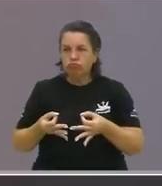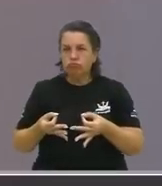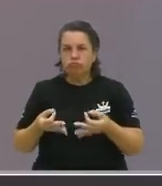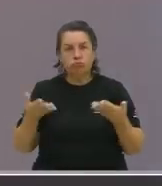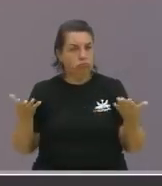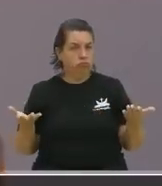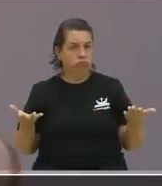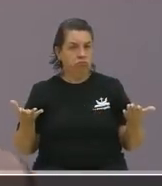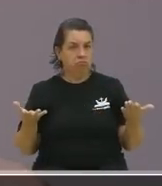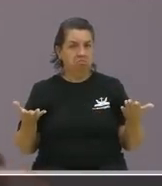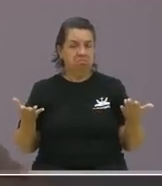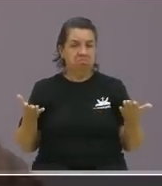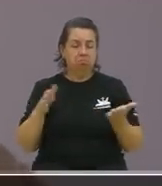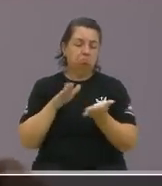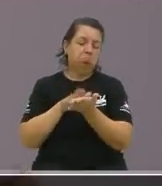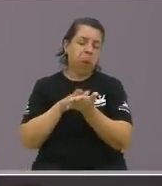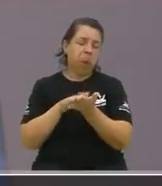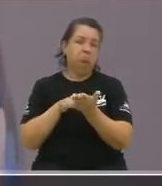homem.